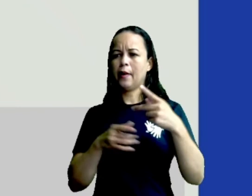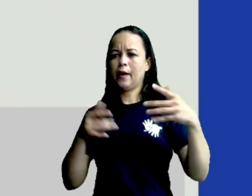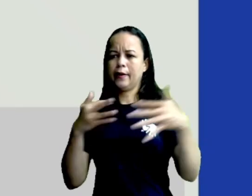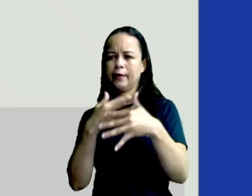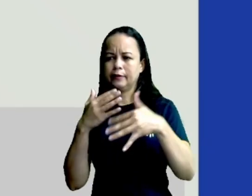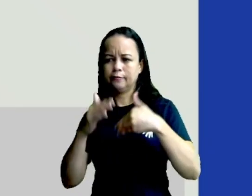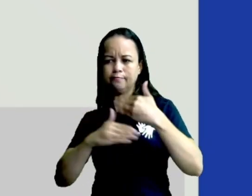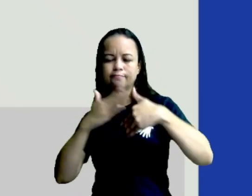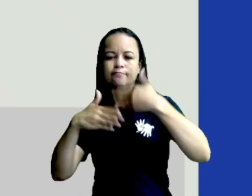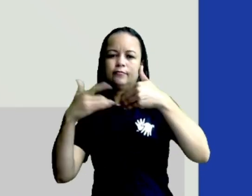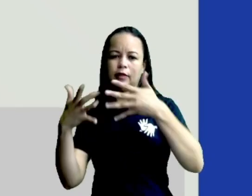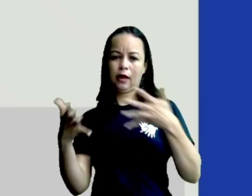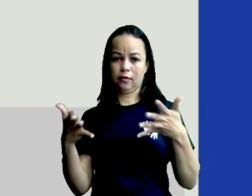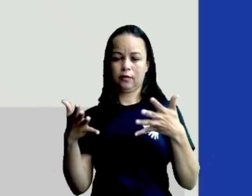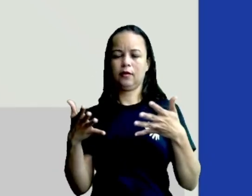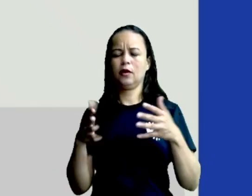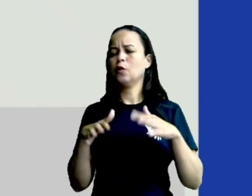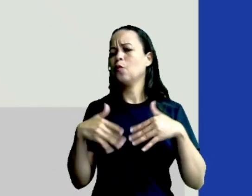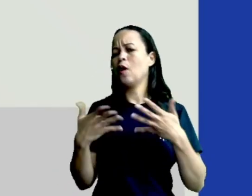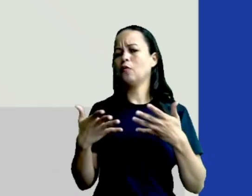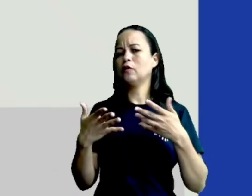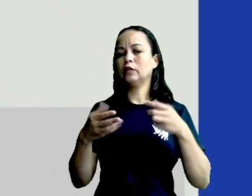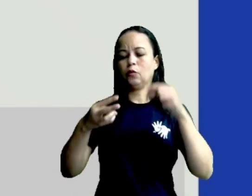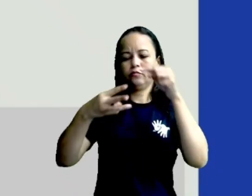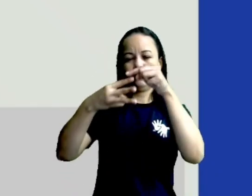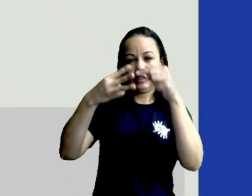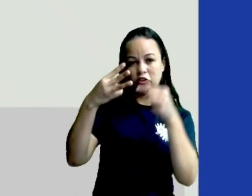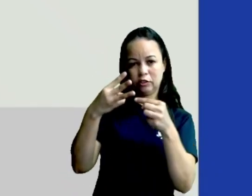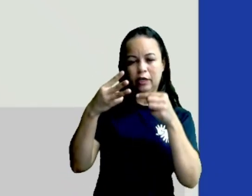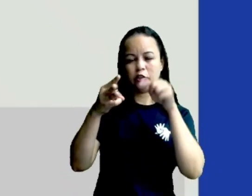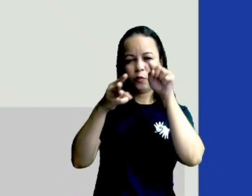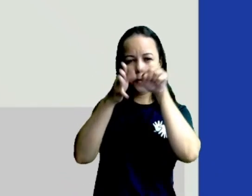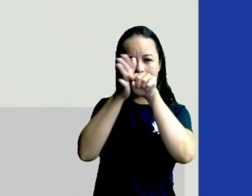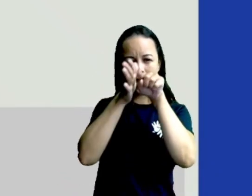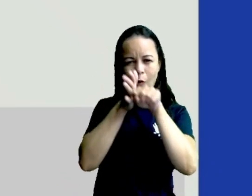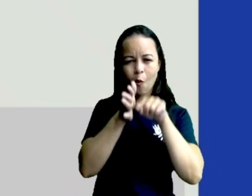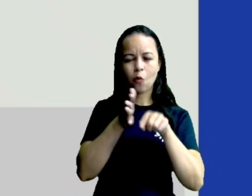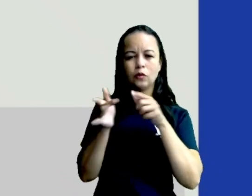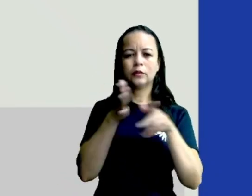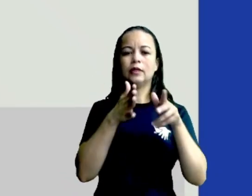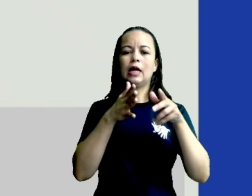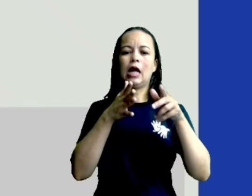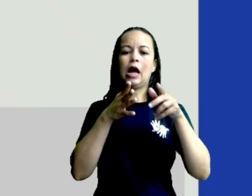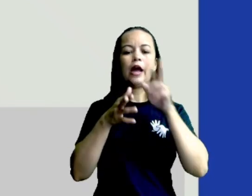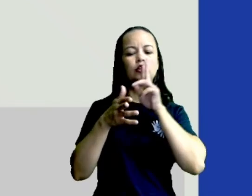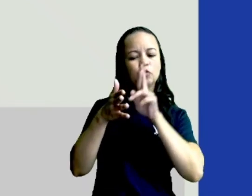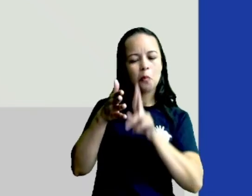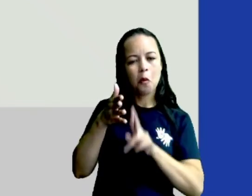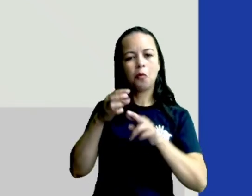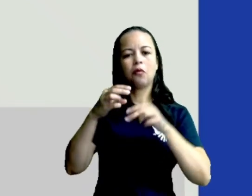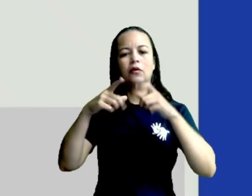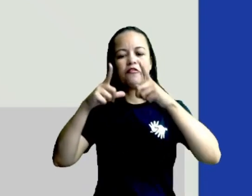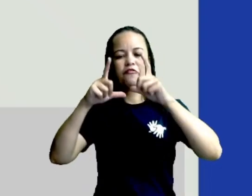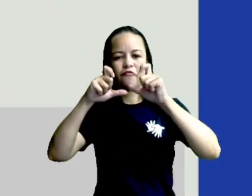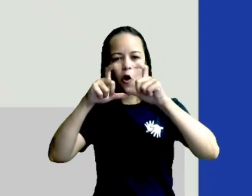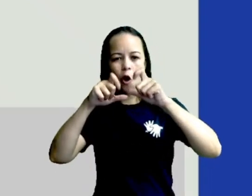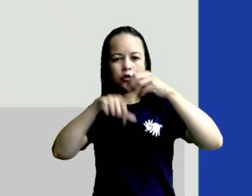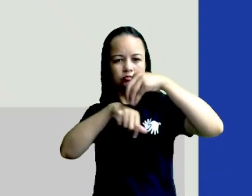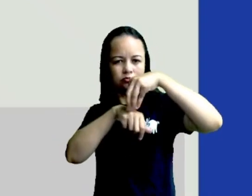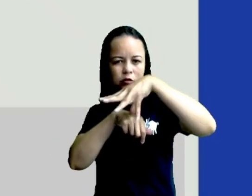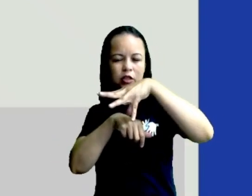essas 3 perguntinhas, responde, tira a foto e manda para o teu professor. Beleza? Tempinho para você